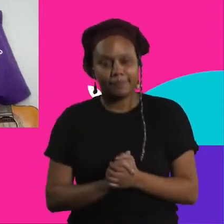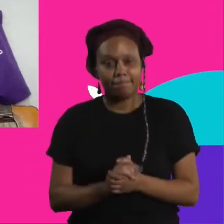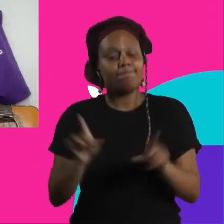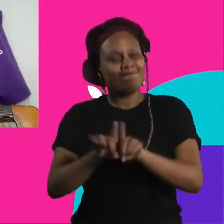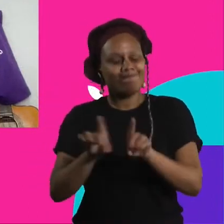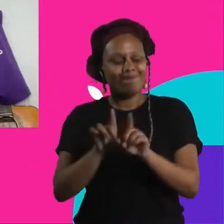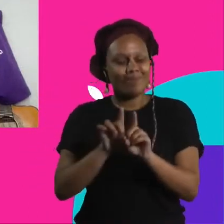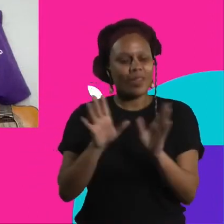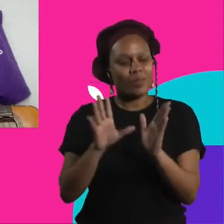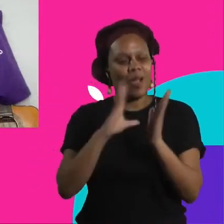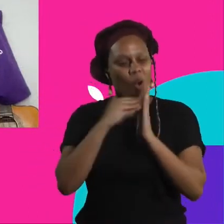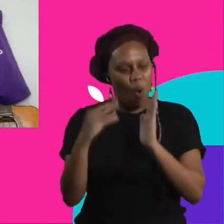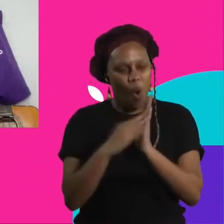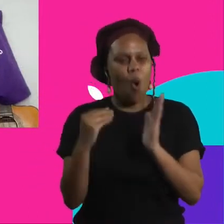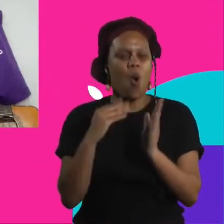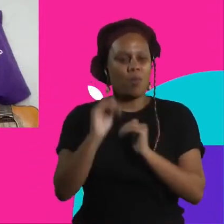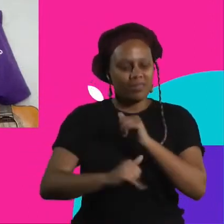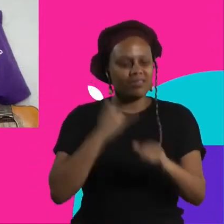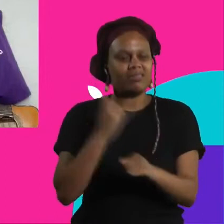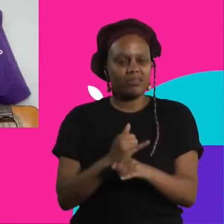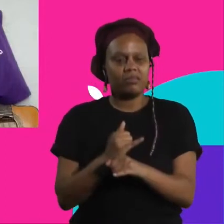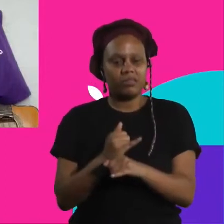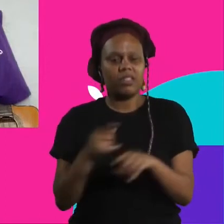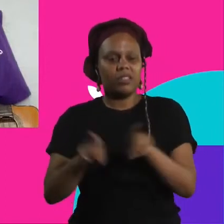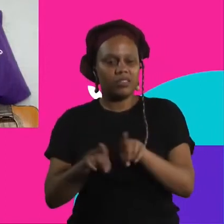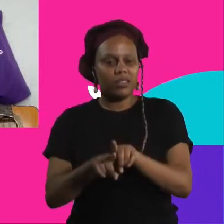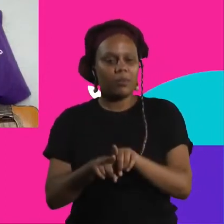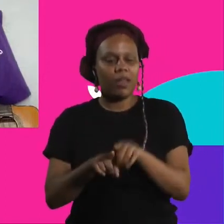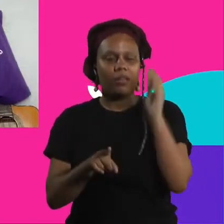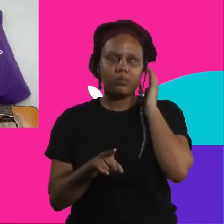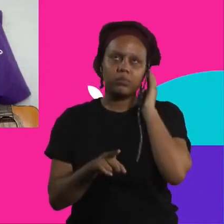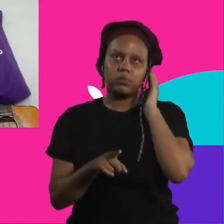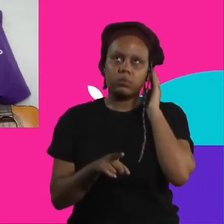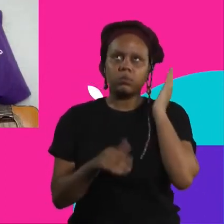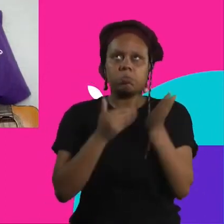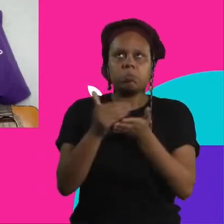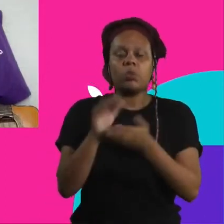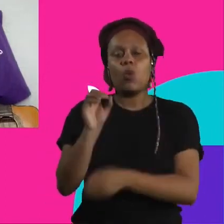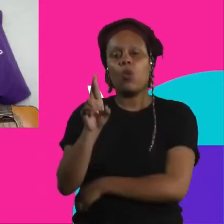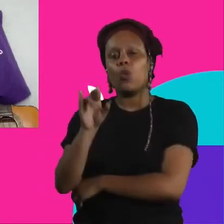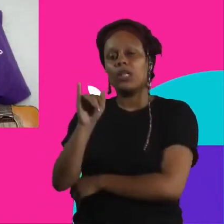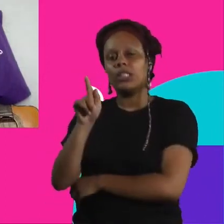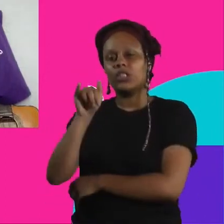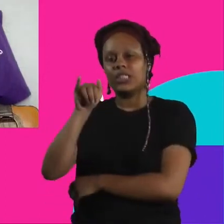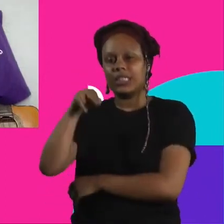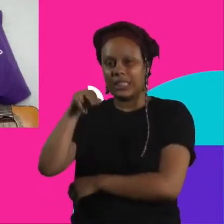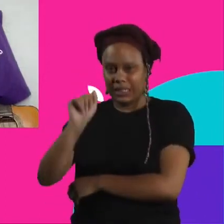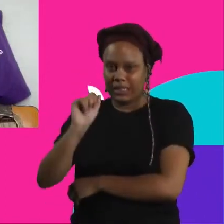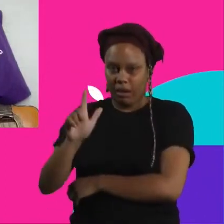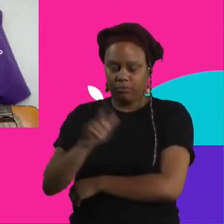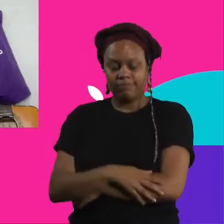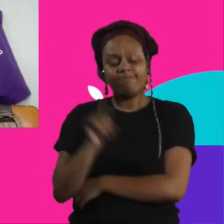para a internet, de fato, da originalidade, né, e a gente hoje tem tecnologias para garantir isso. E